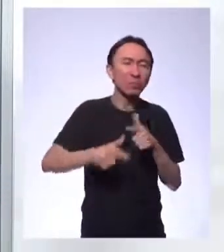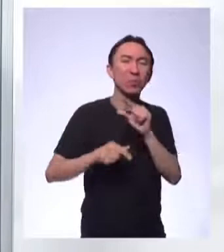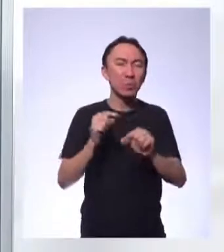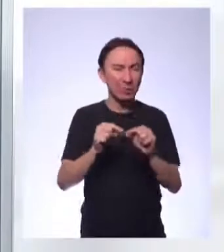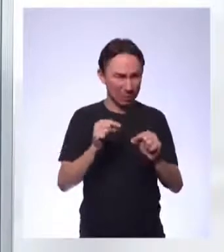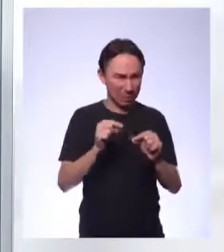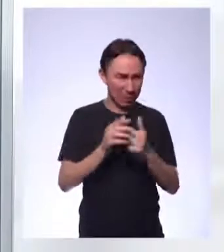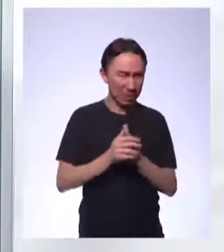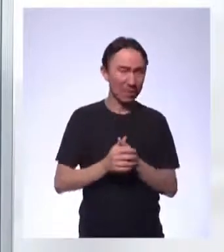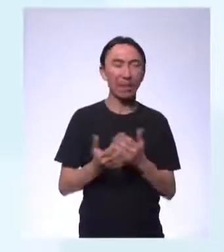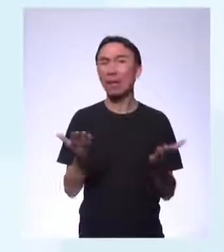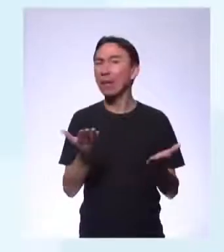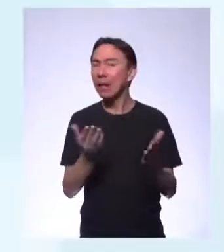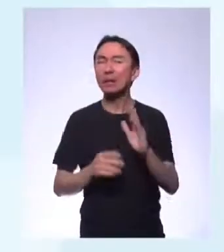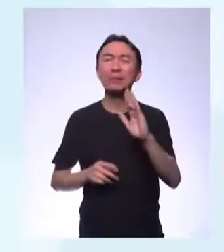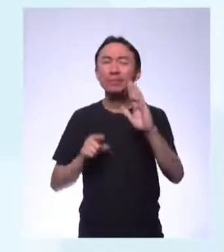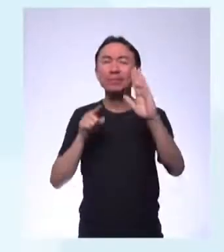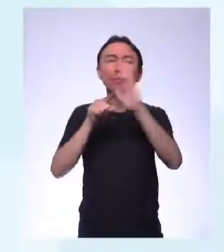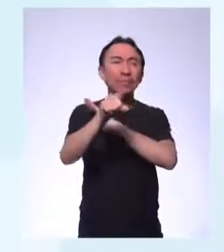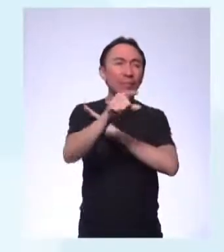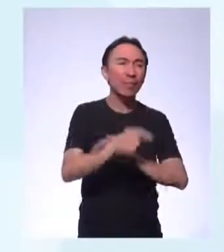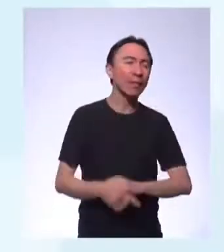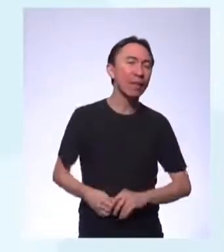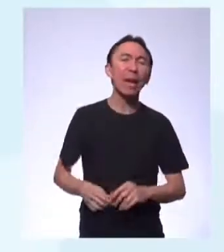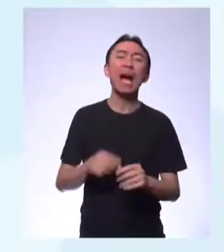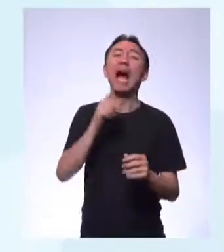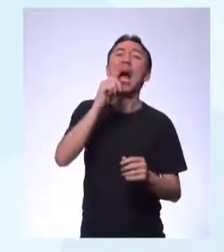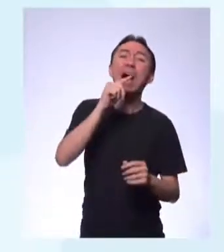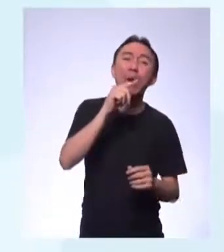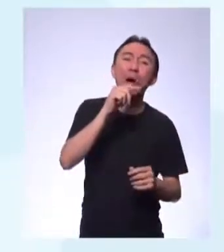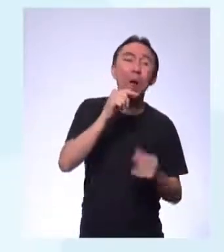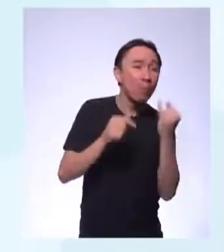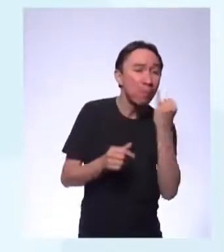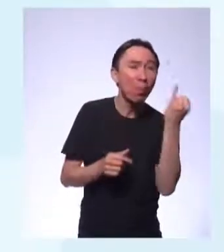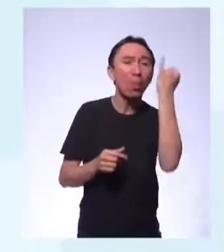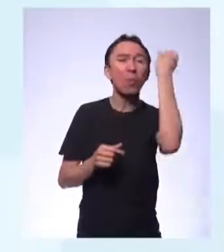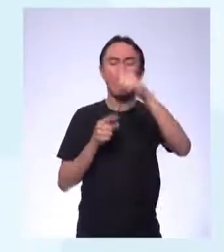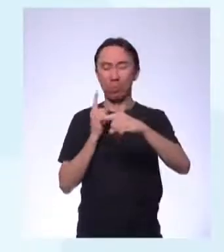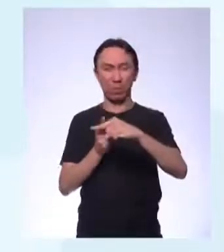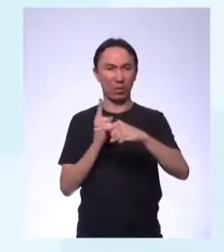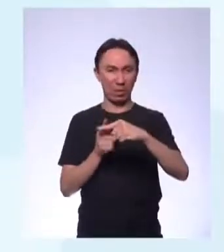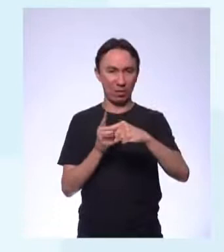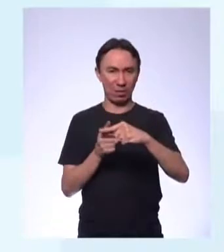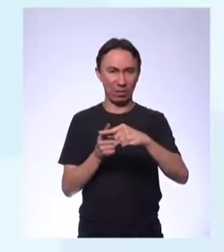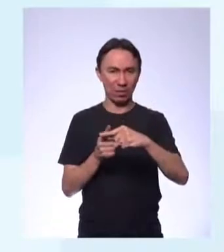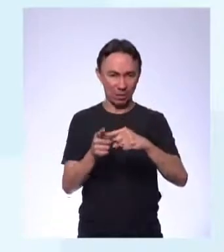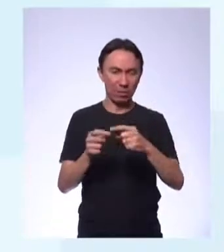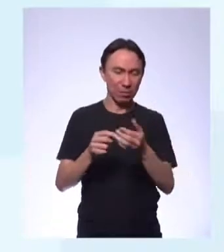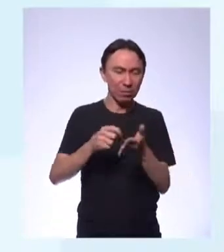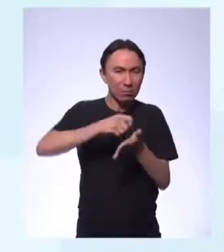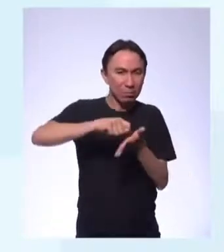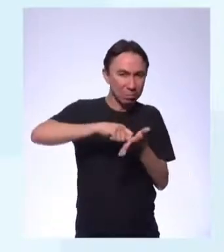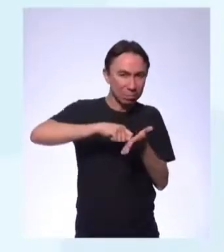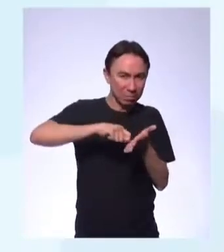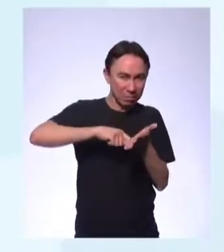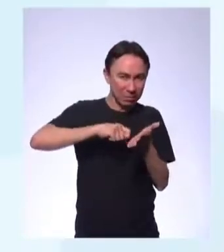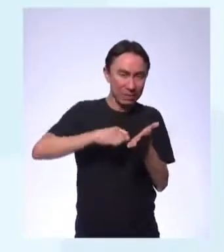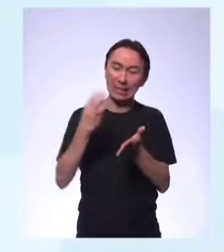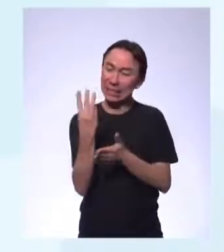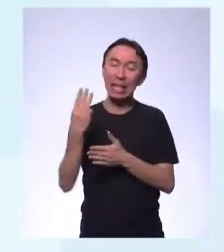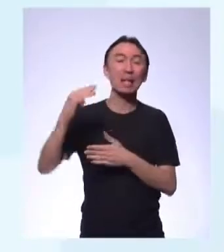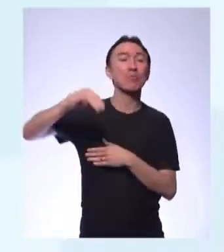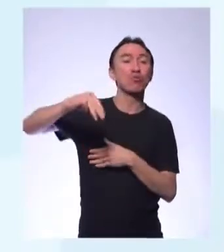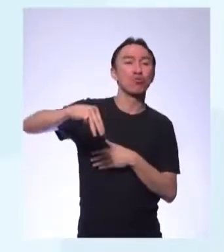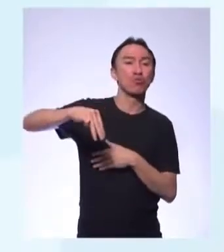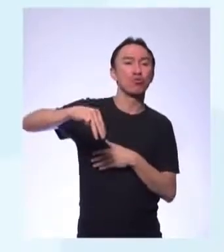quê. Por que, que a água é tão importante? Escreve aí para mim em 3 minutos, para você, por que a